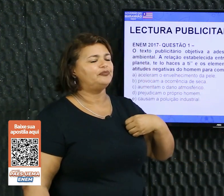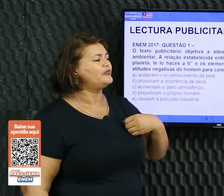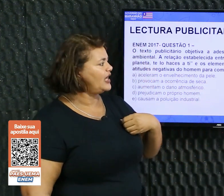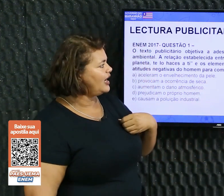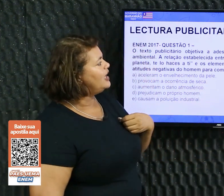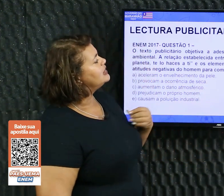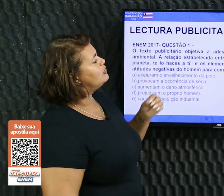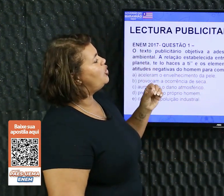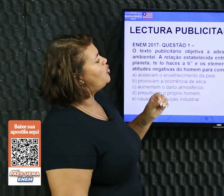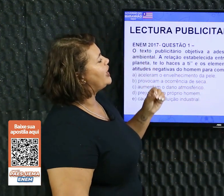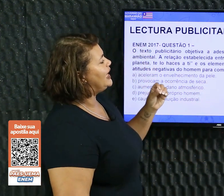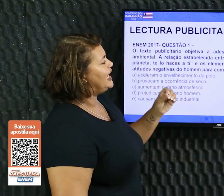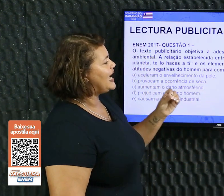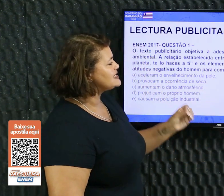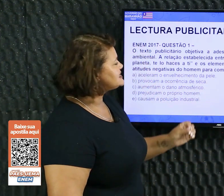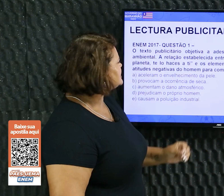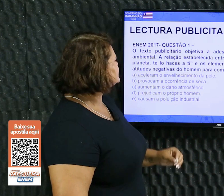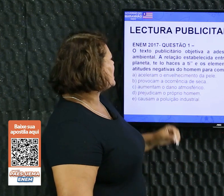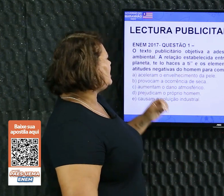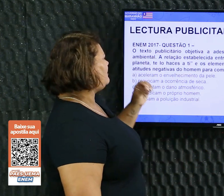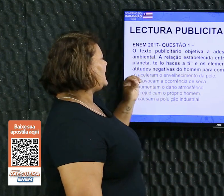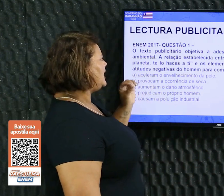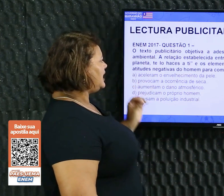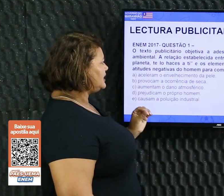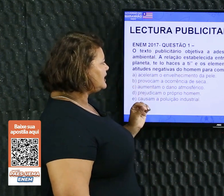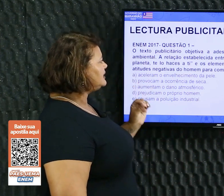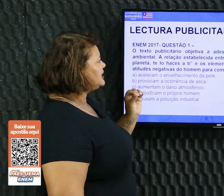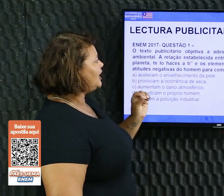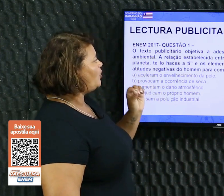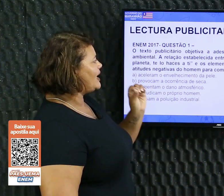ti, tá? Então, lo que le haces al